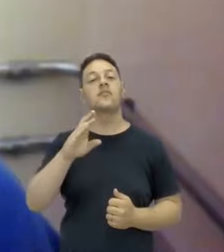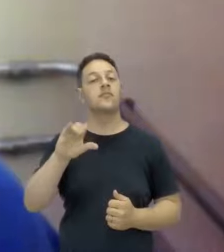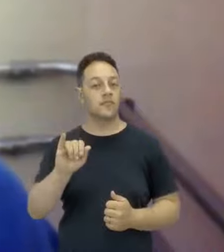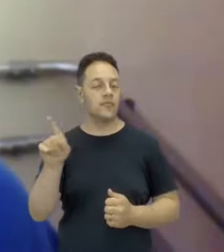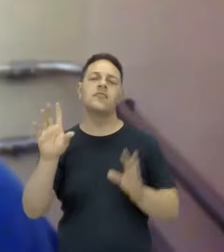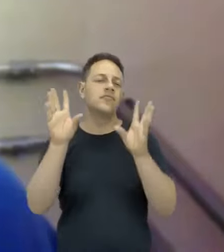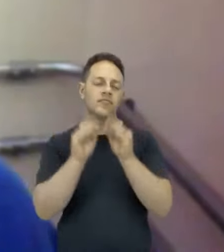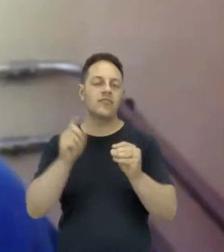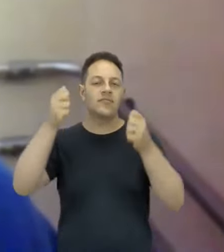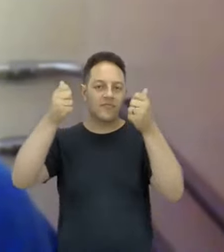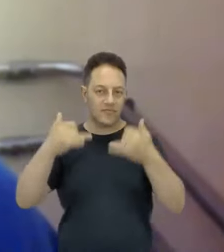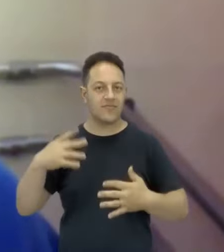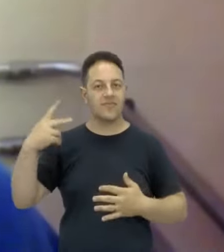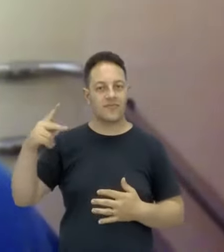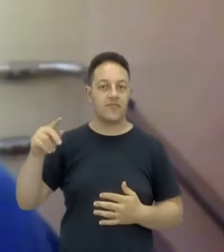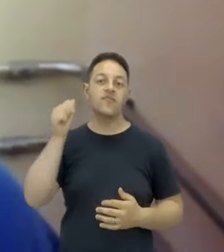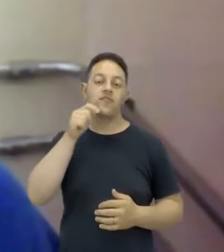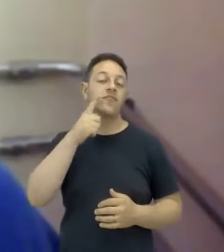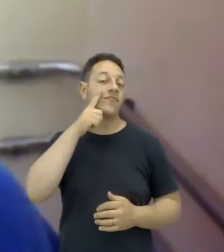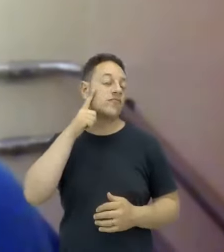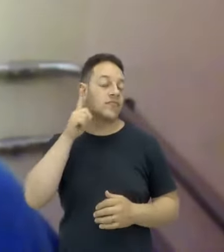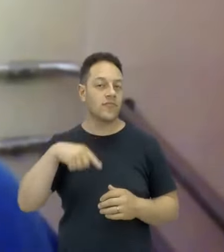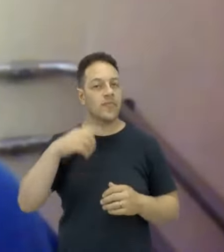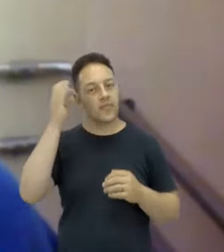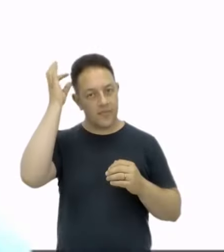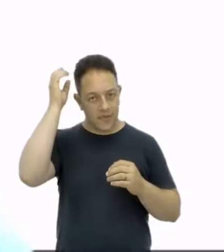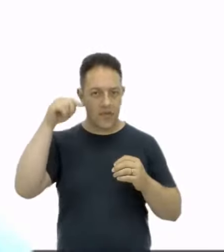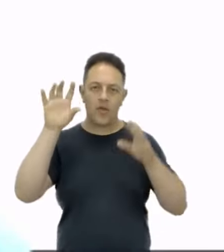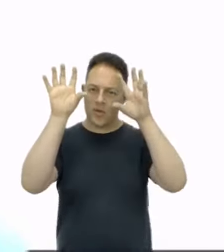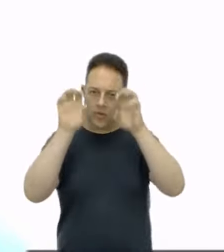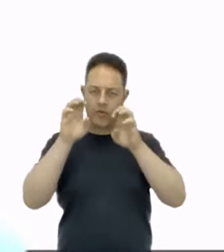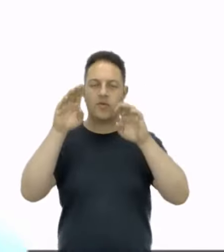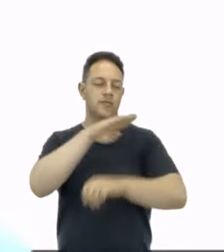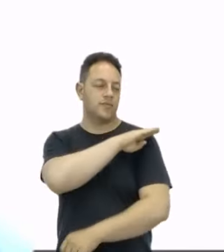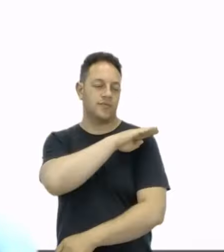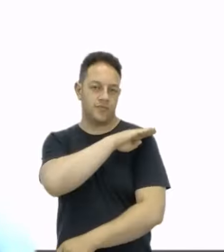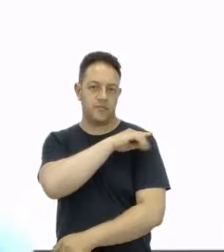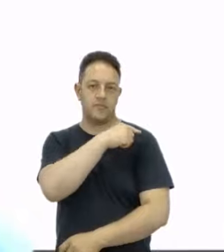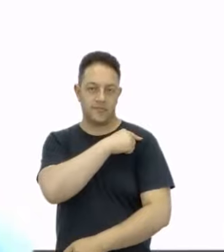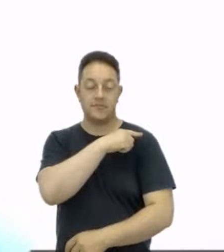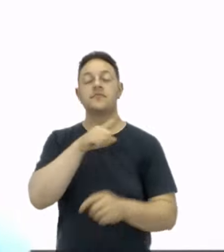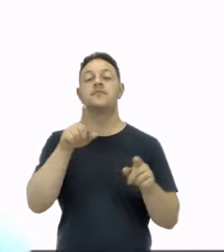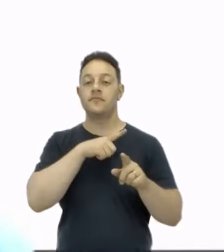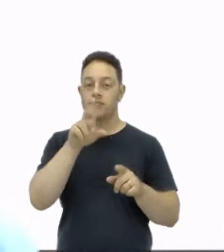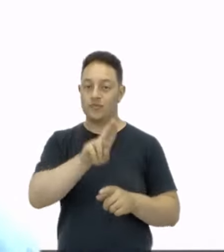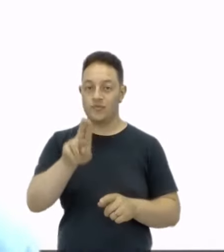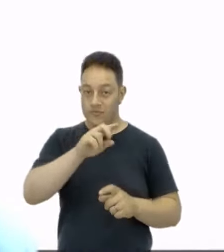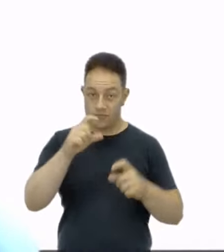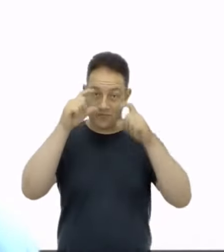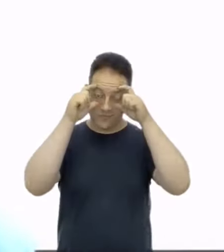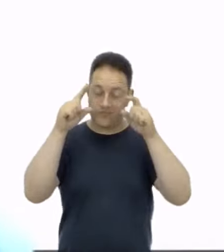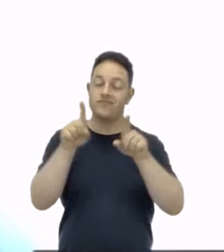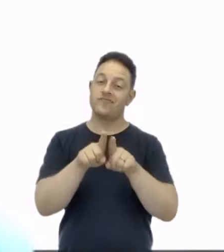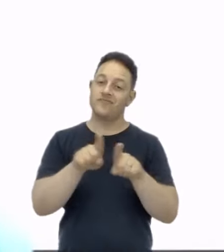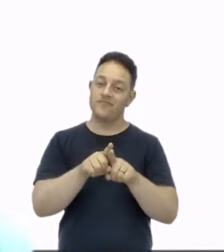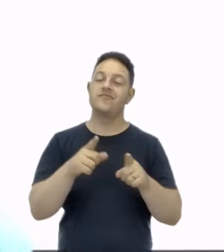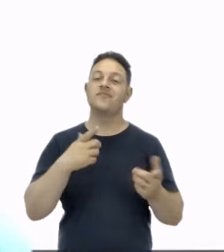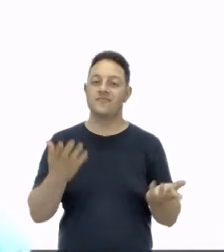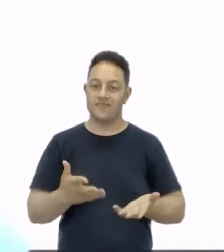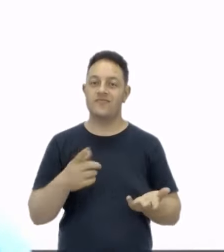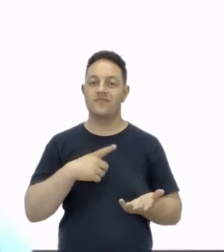uma breve descrição minha. Sou morena, tenho cabelos escuros na altura do ombro, uso óculos e estou